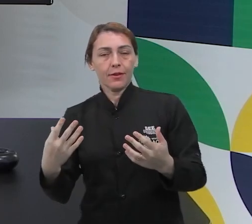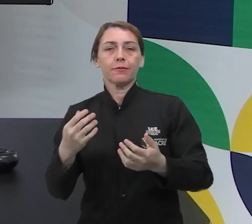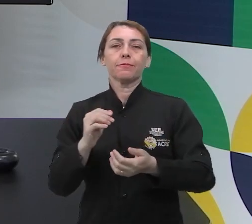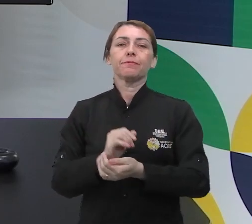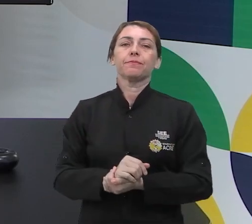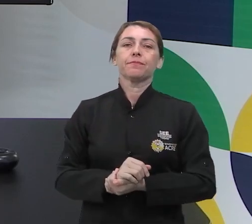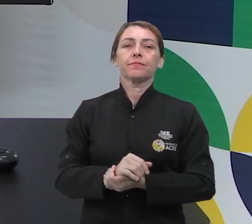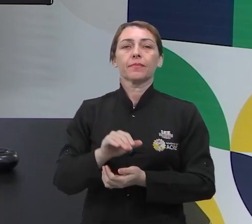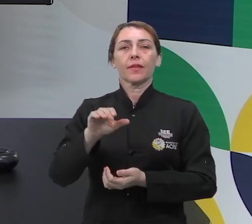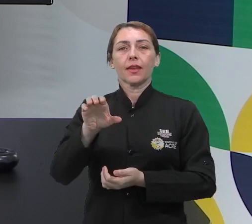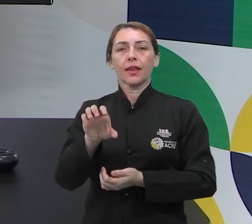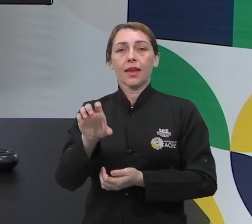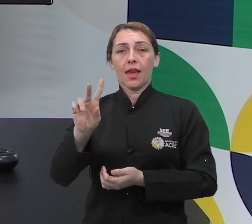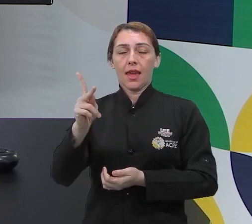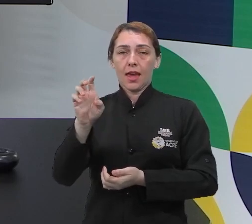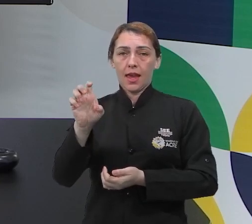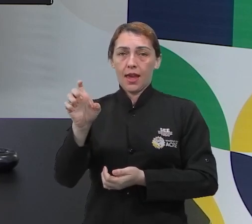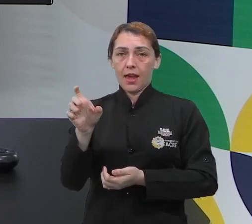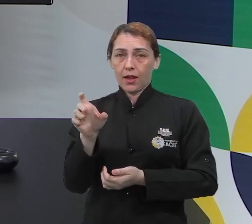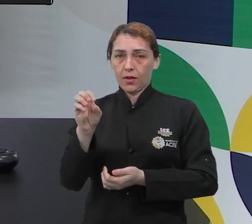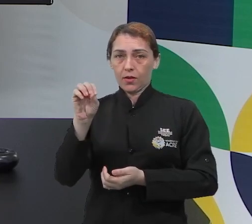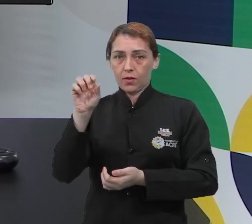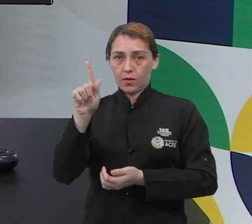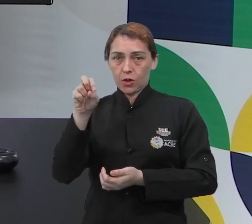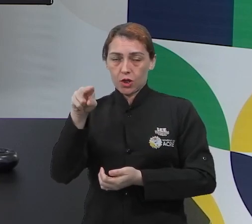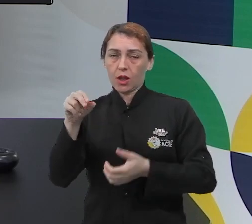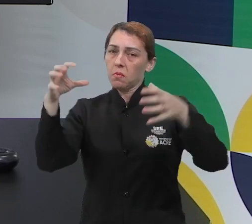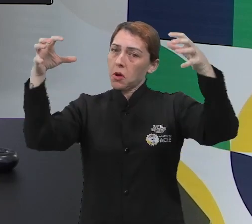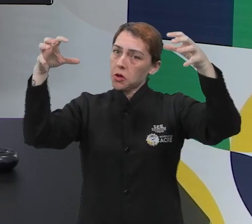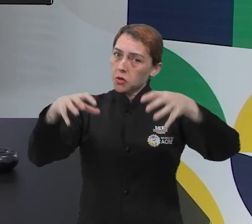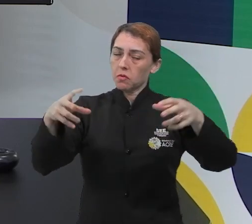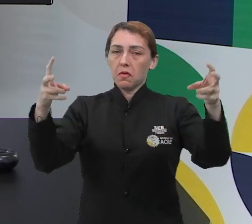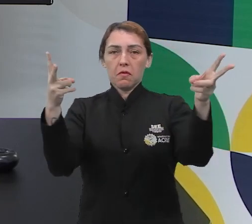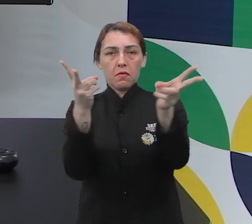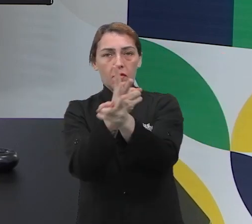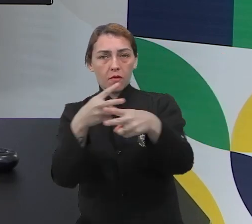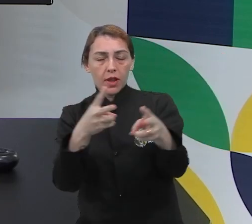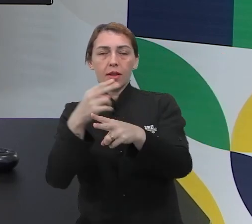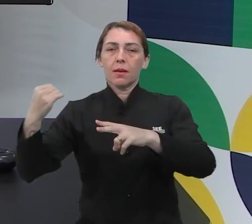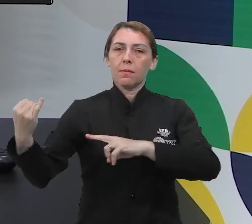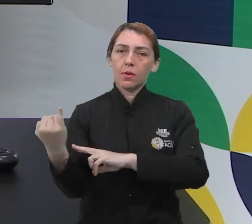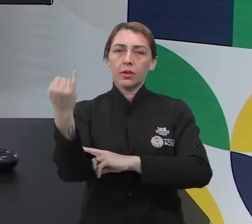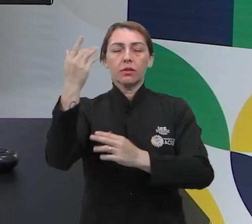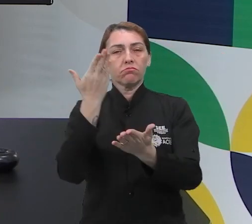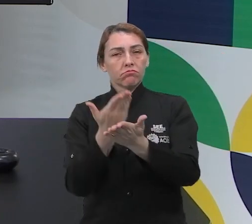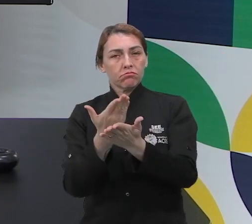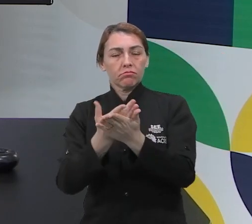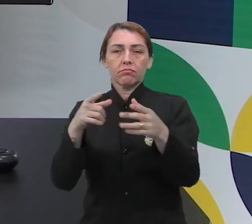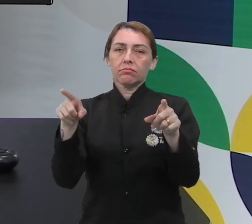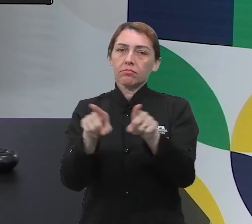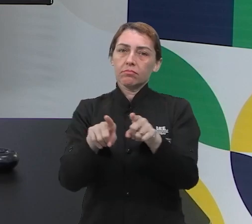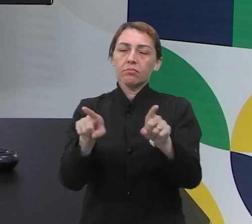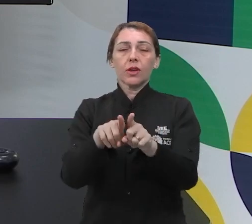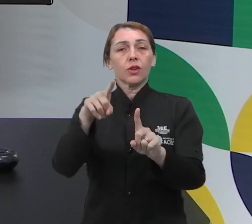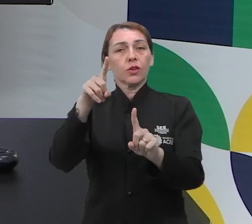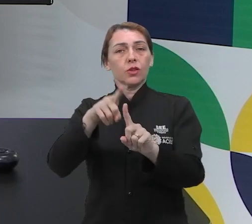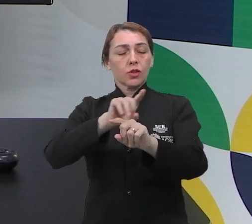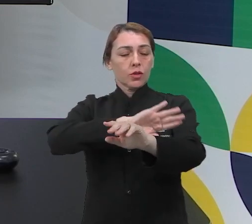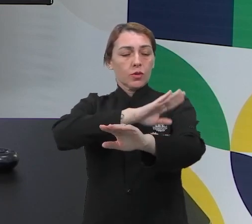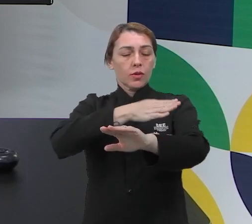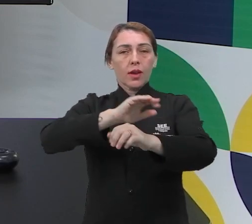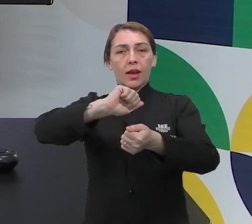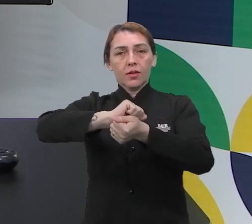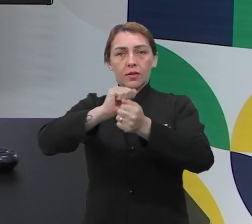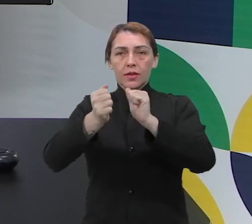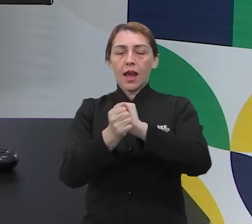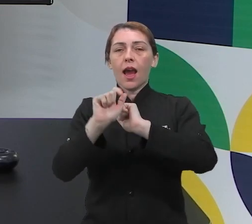atividade exógena. Pode ser uma chuva, pode ser um vento. Então, por isso que é importante, quando você vai estudar também formas de relevo, associar